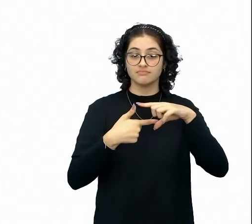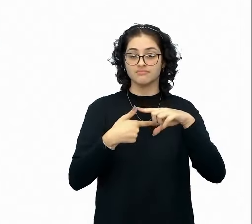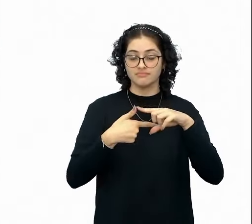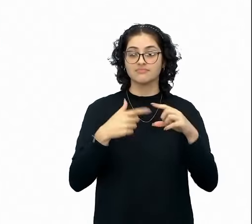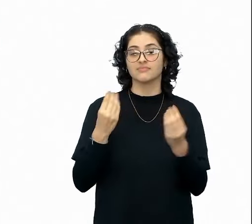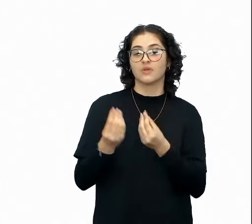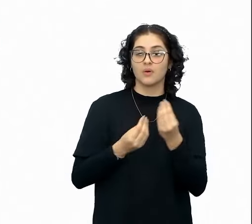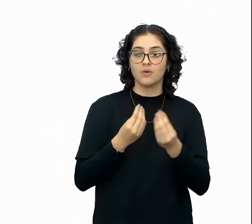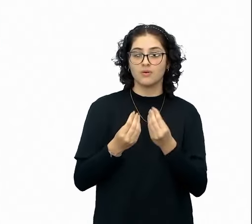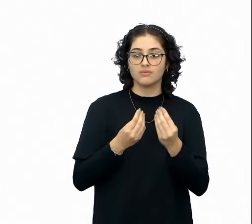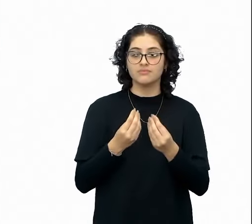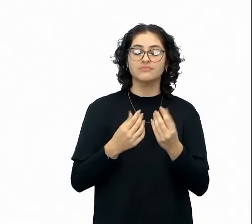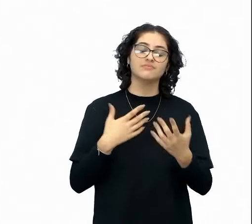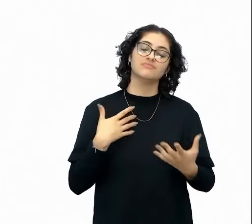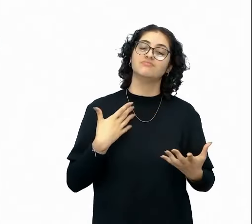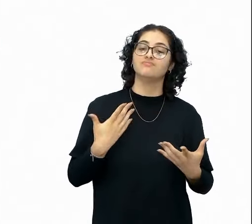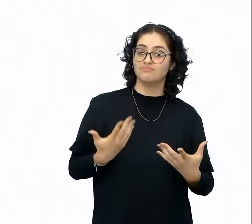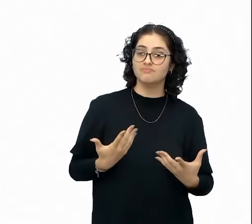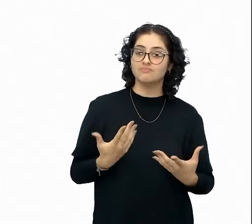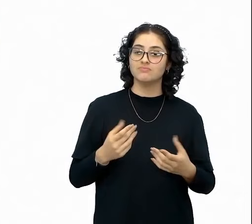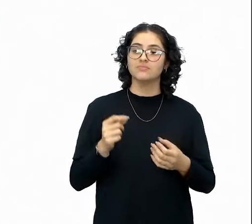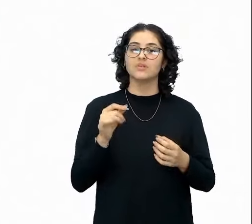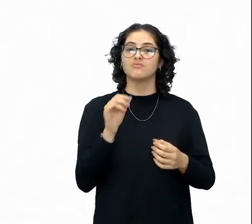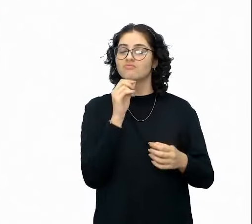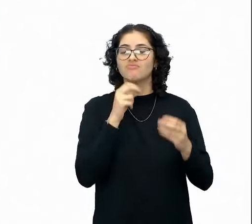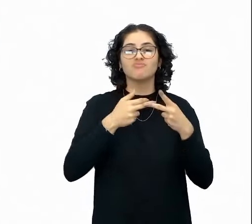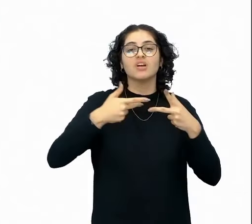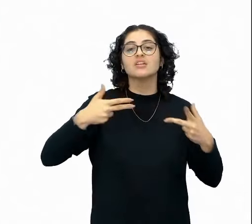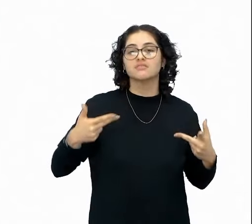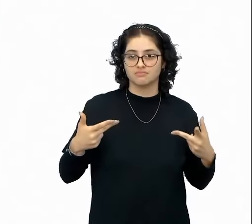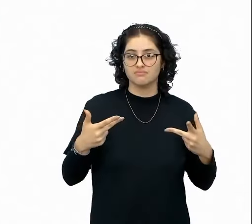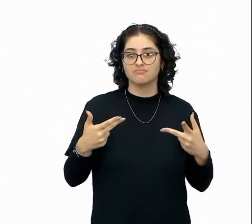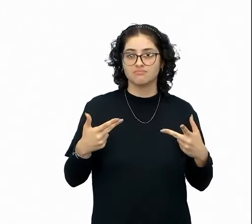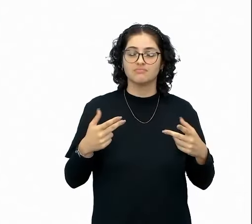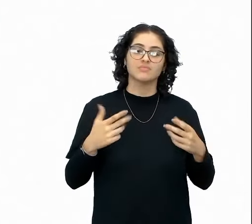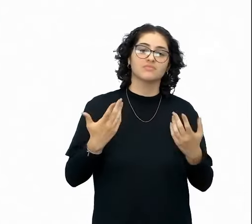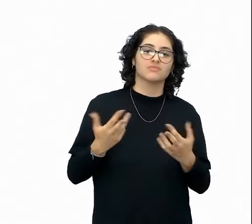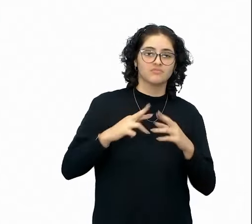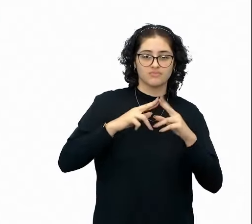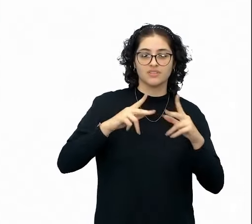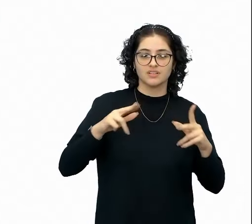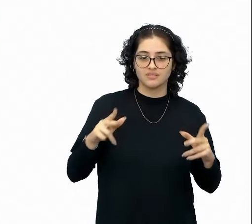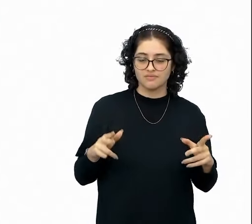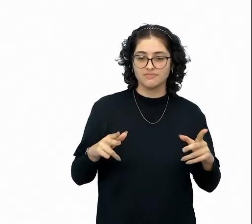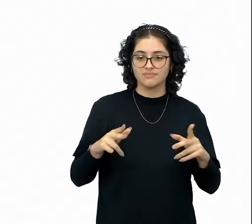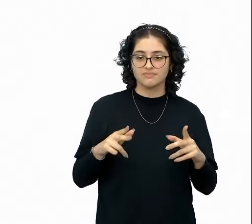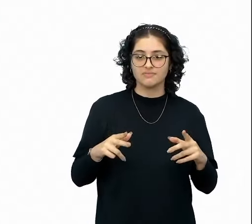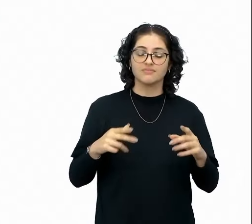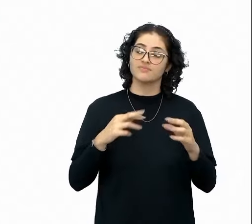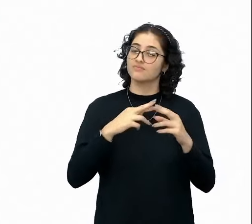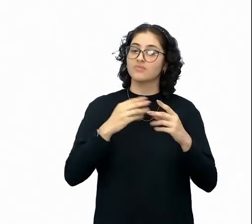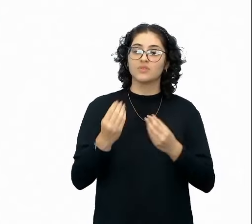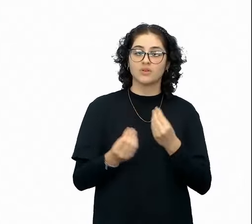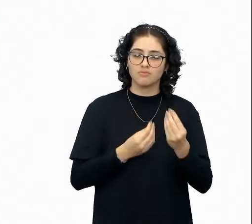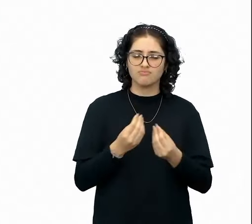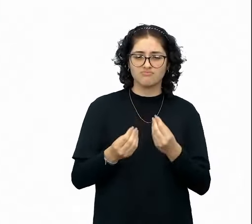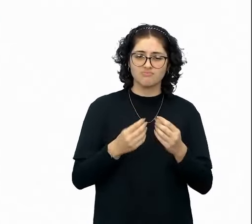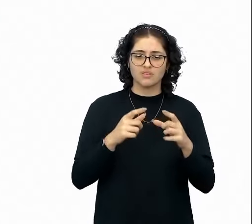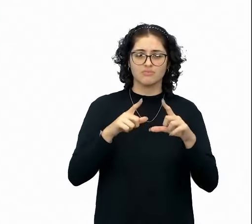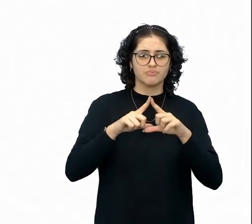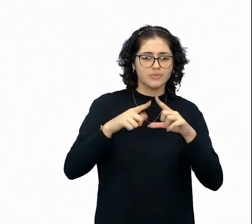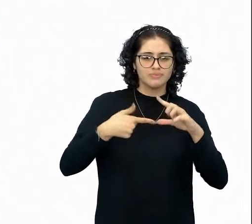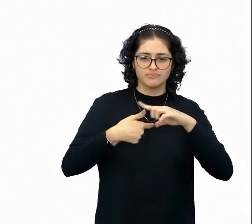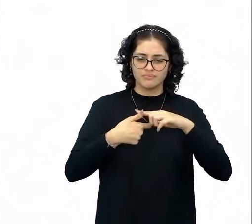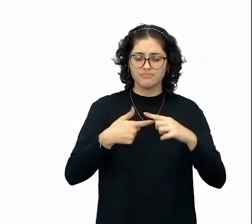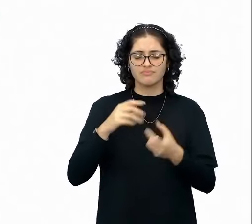como eu ia projetar um quadrado, né? Um triângulo, retângulo ou um triângulo equilátero, de que forma?